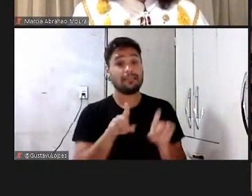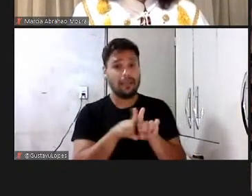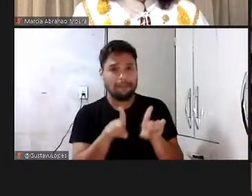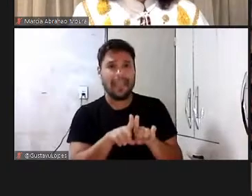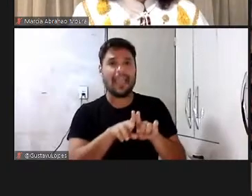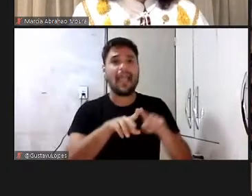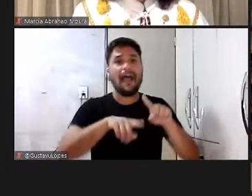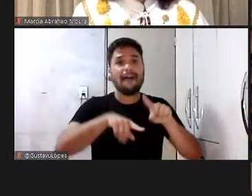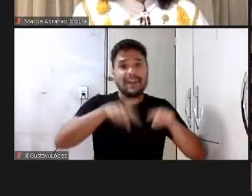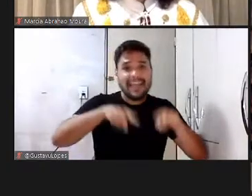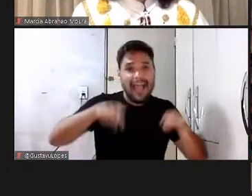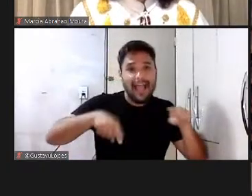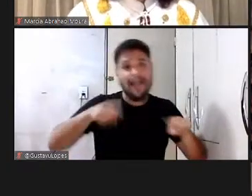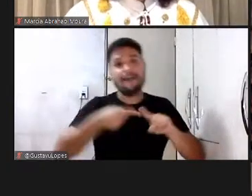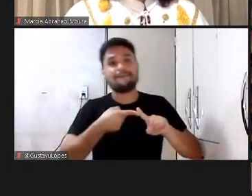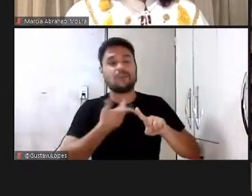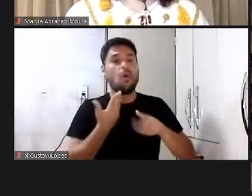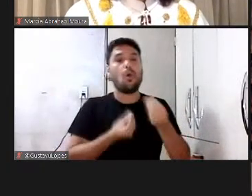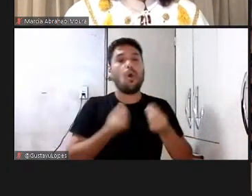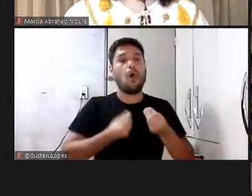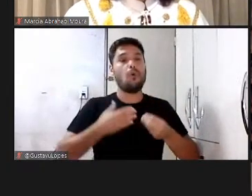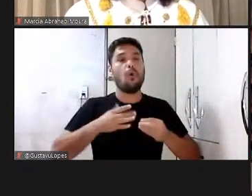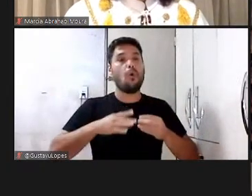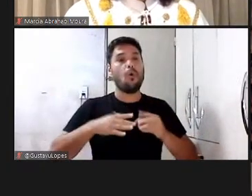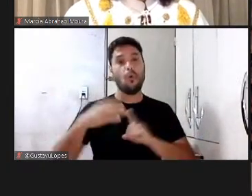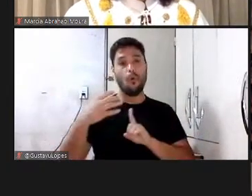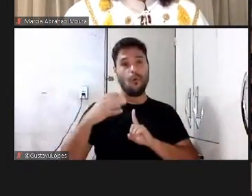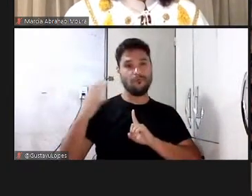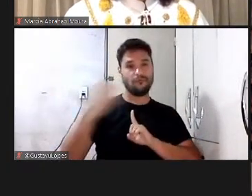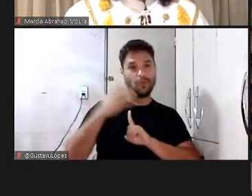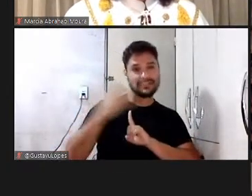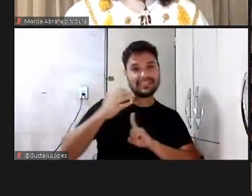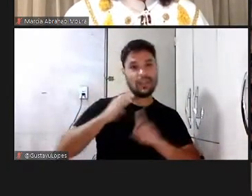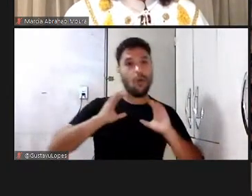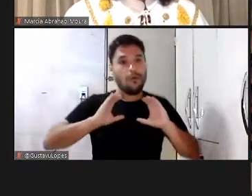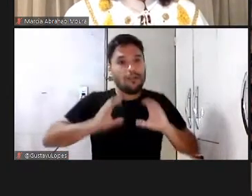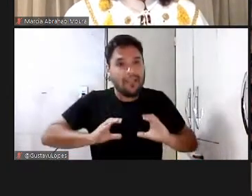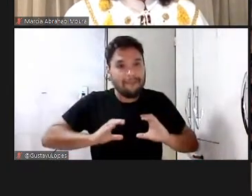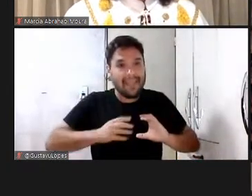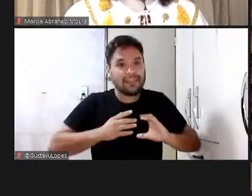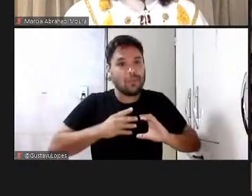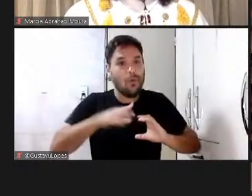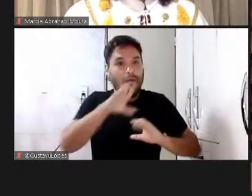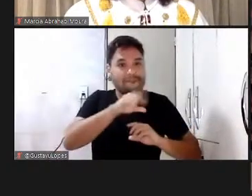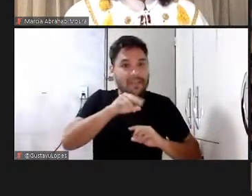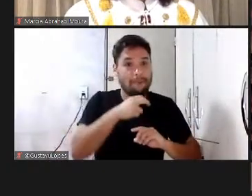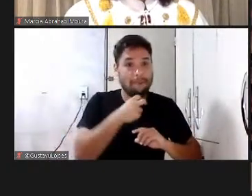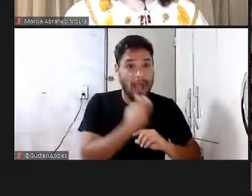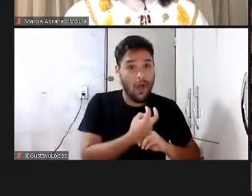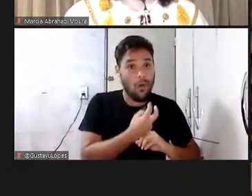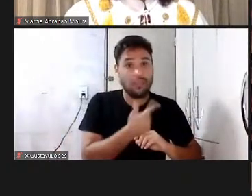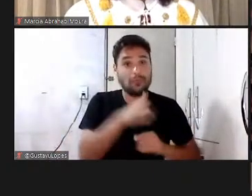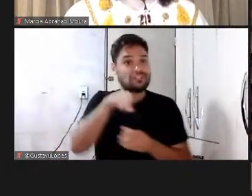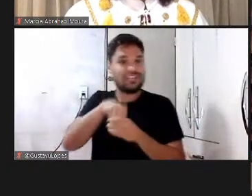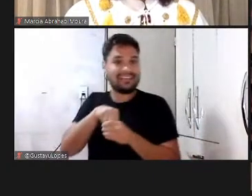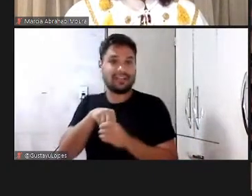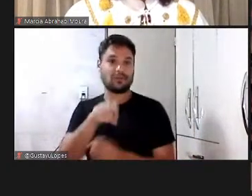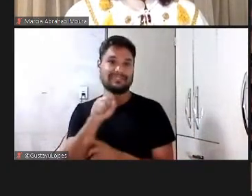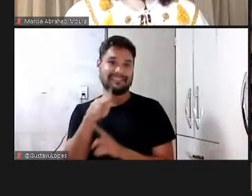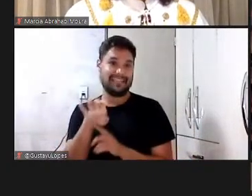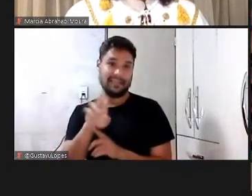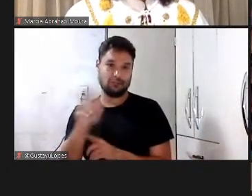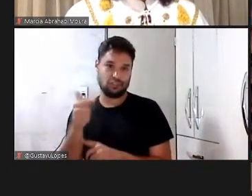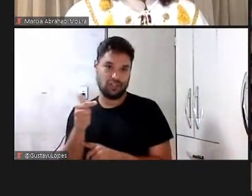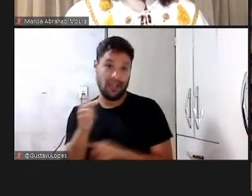causa determinante do comportamento verbal não estava disponível no projeto de Skinner, e que a gramática é um